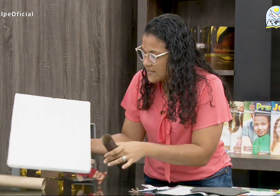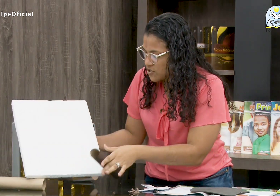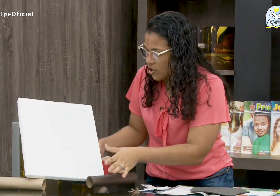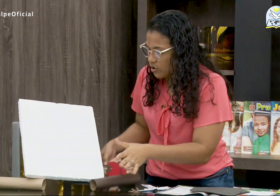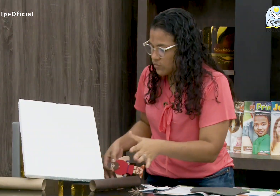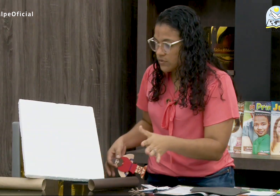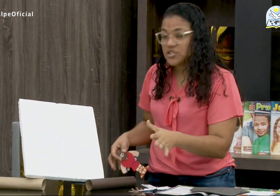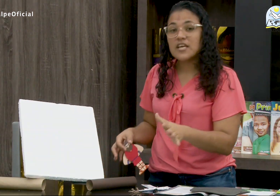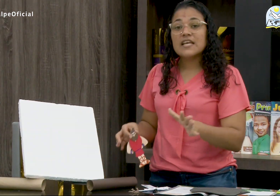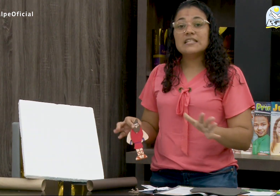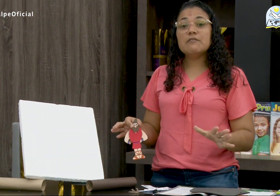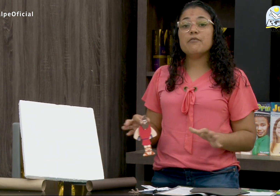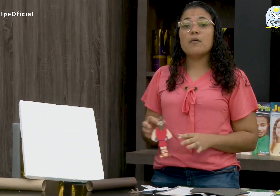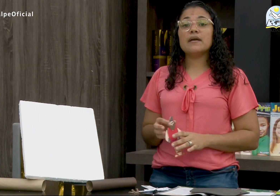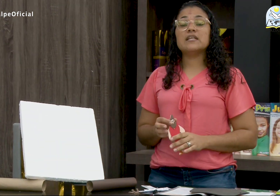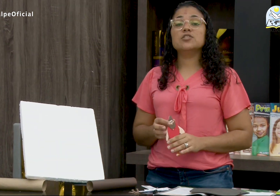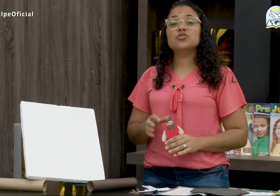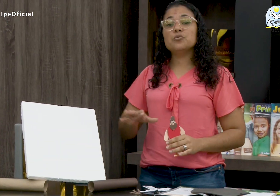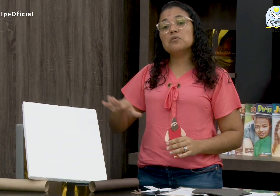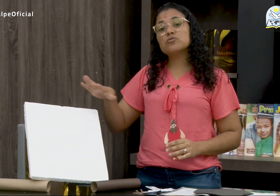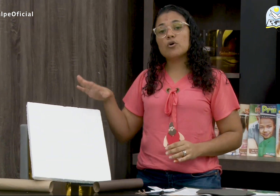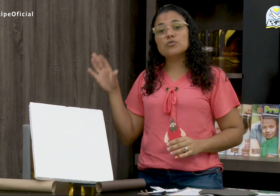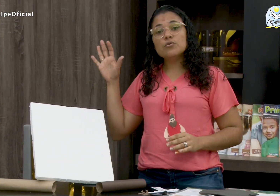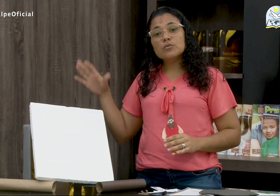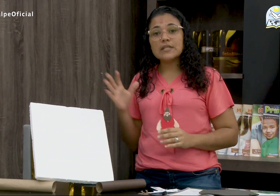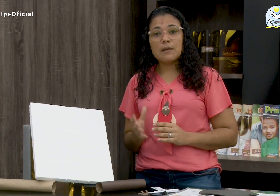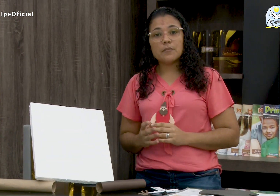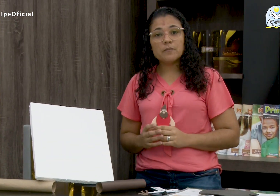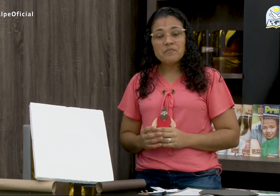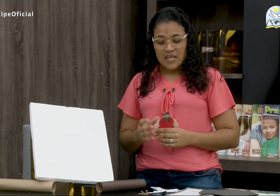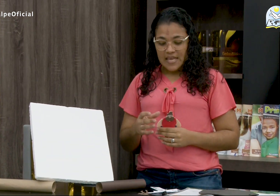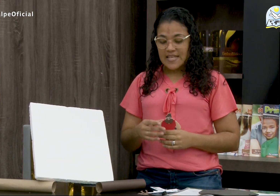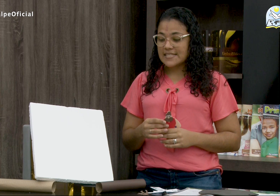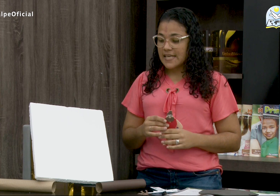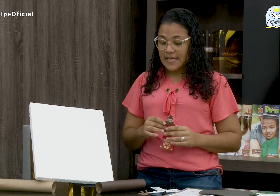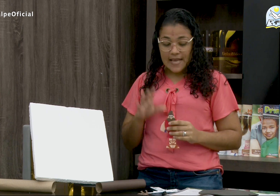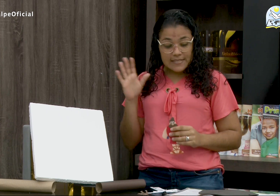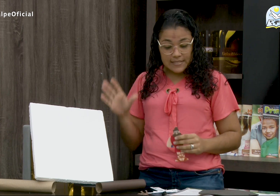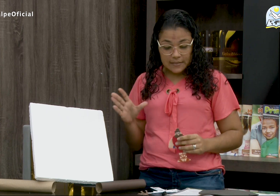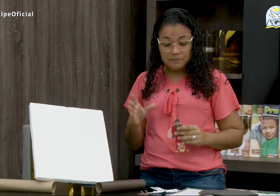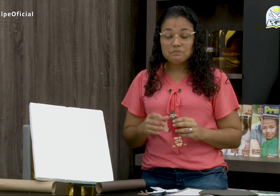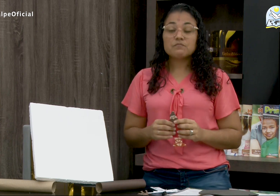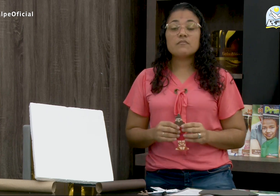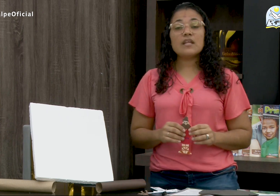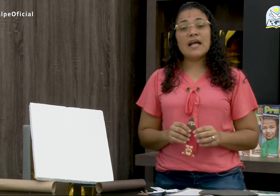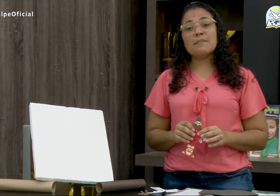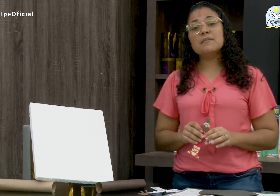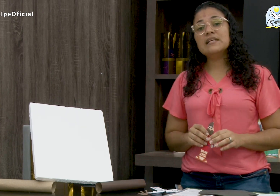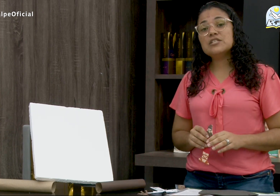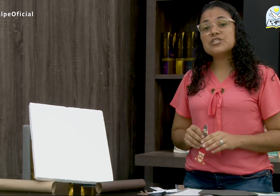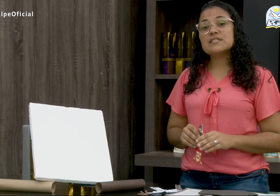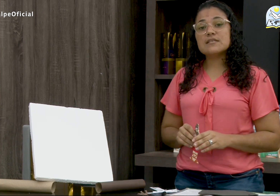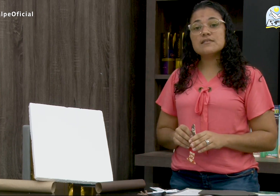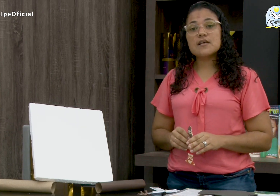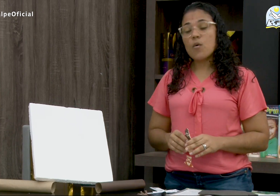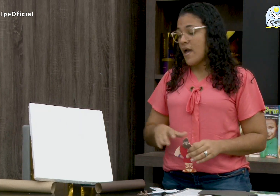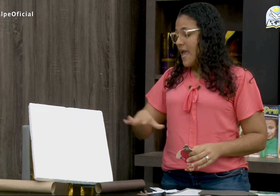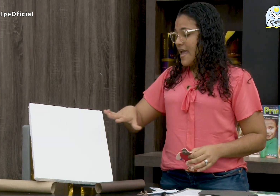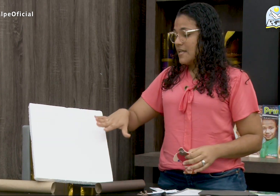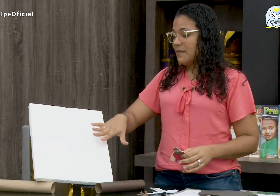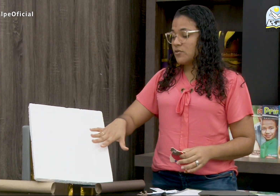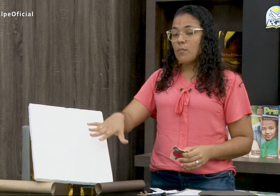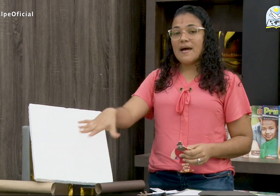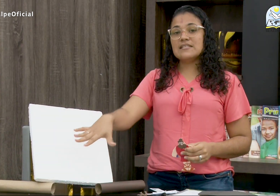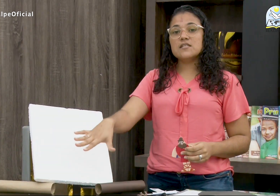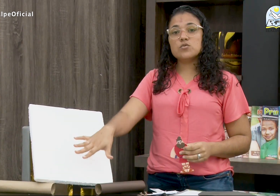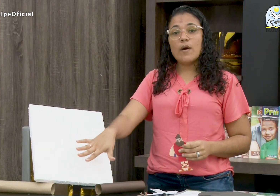empurrou essas colunas de forma que destruiu todo o templo. E assim, a Bíblia diz que Sansão,